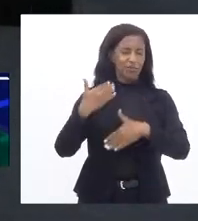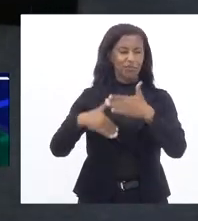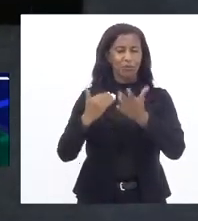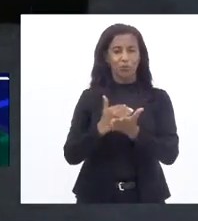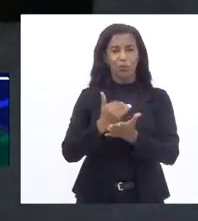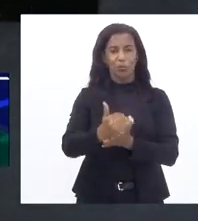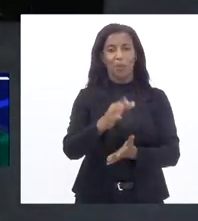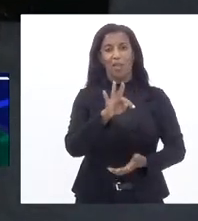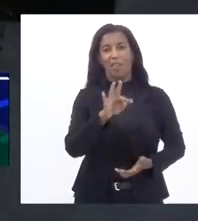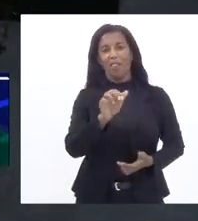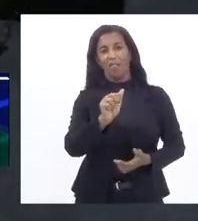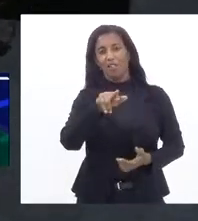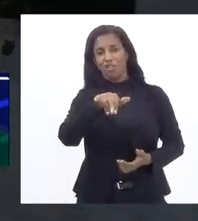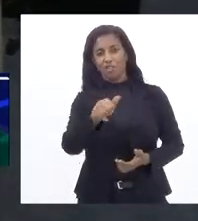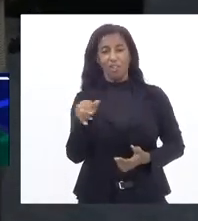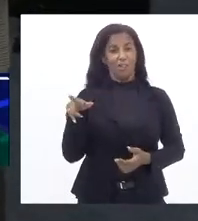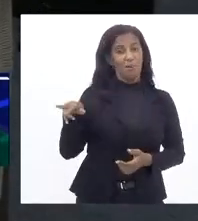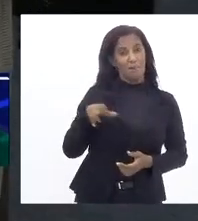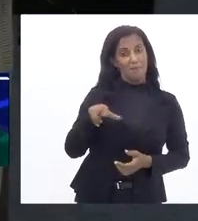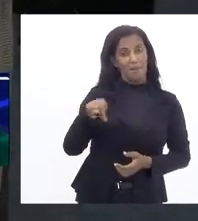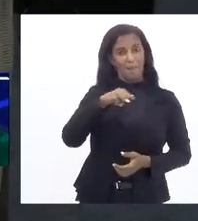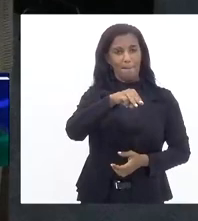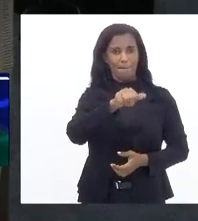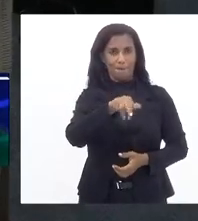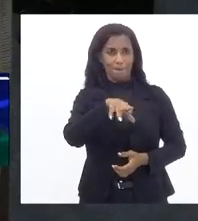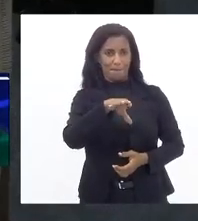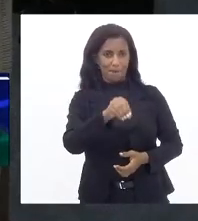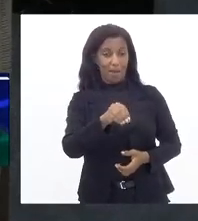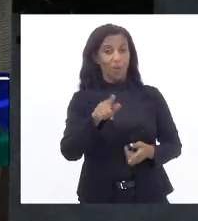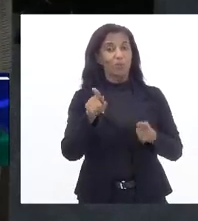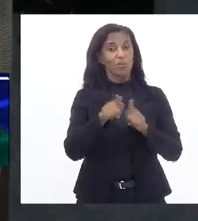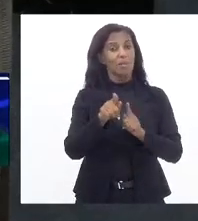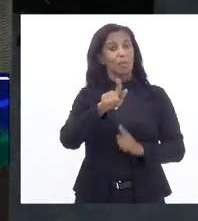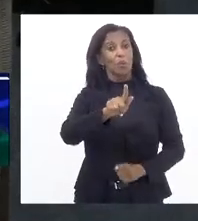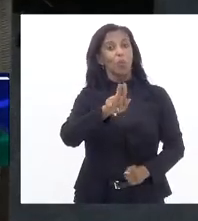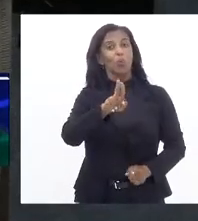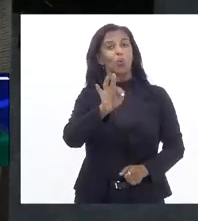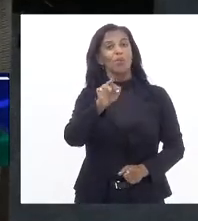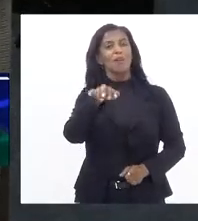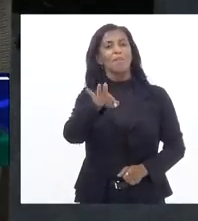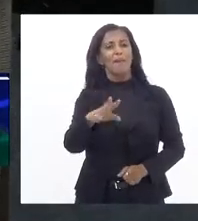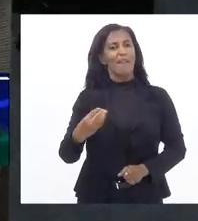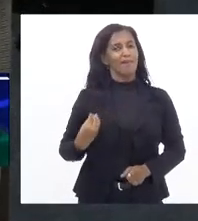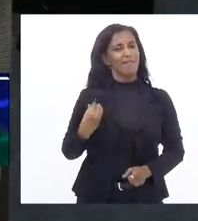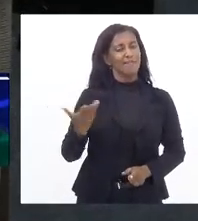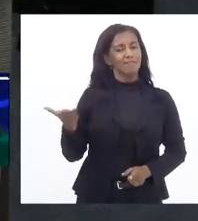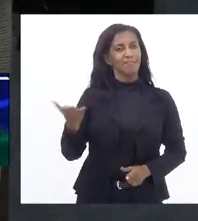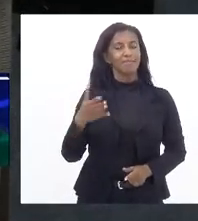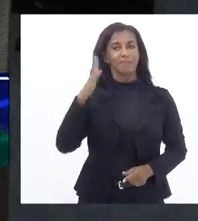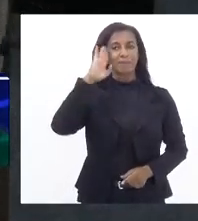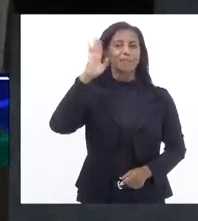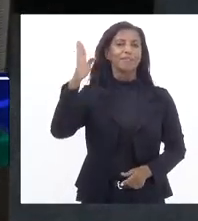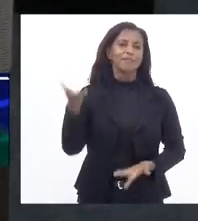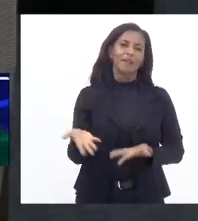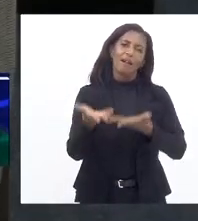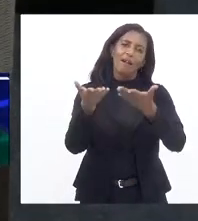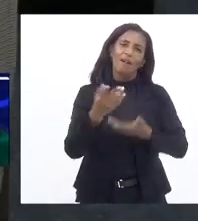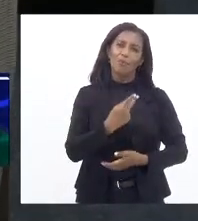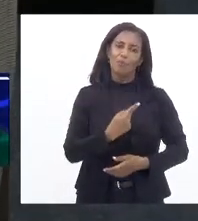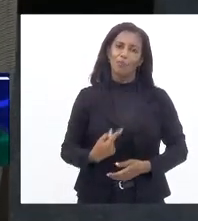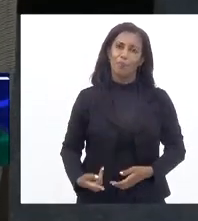a Tatiana, irmã dela, ao Marcos Nogueira e ao Gutenberg, que aqui está presente, e principalmente a Vossa